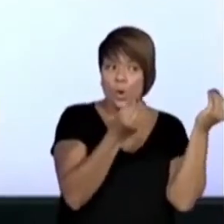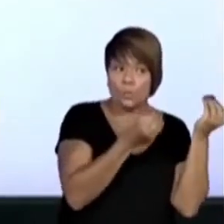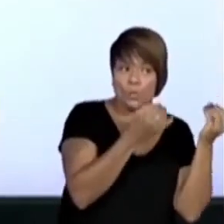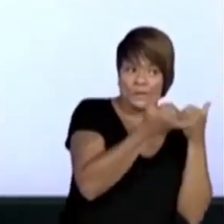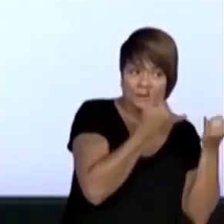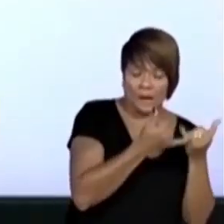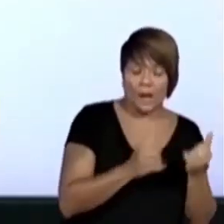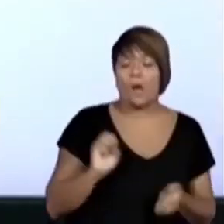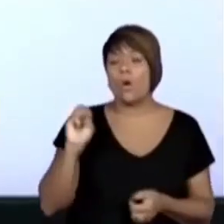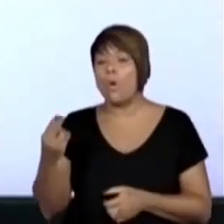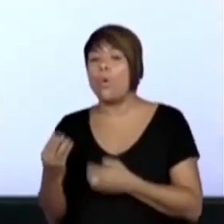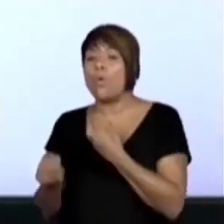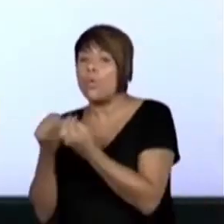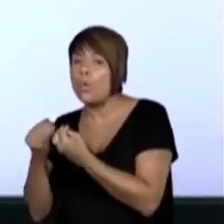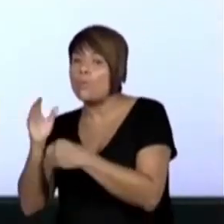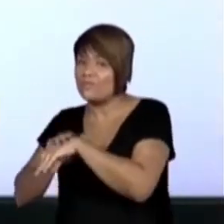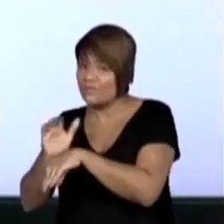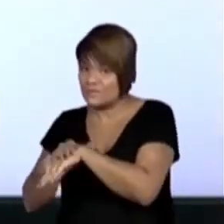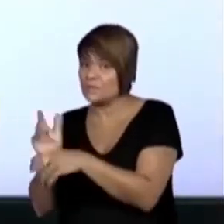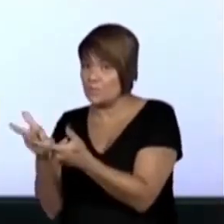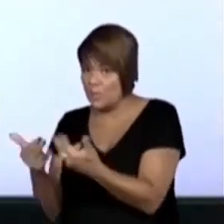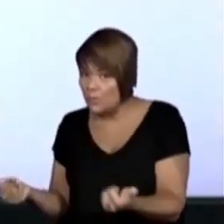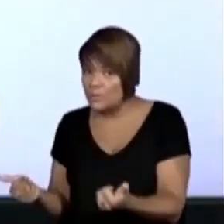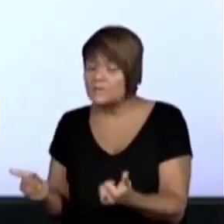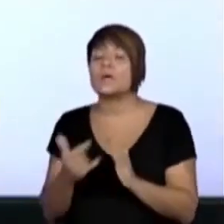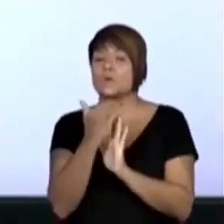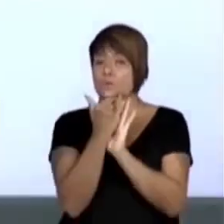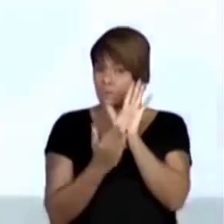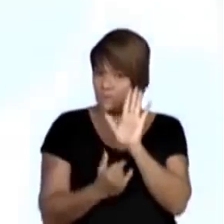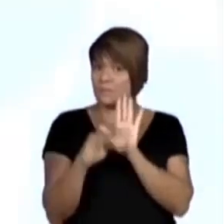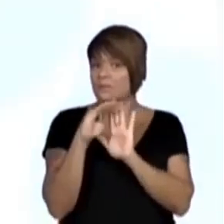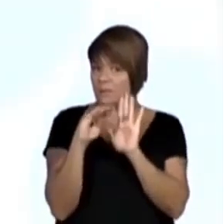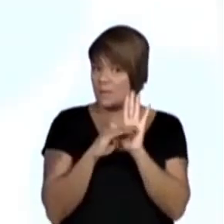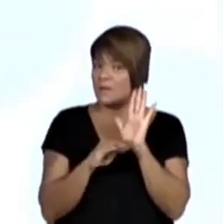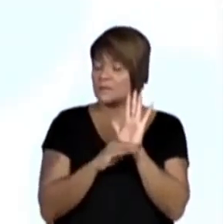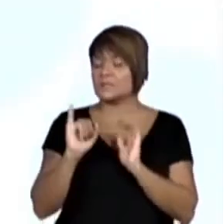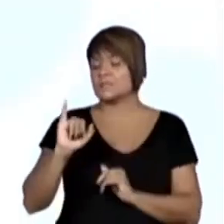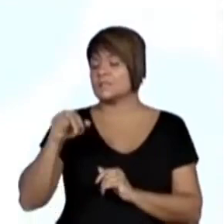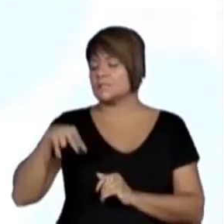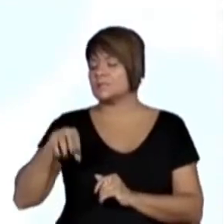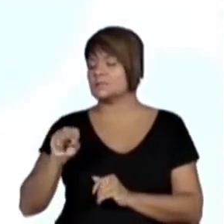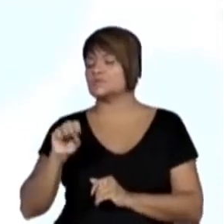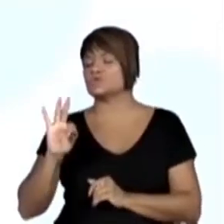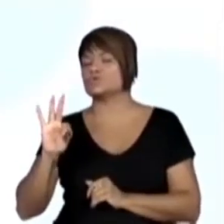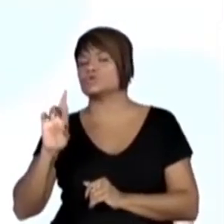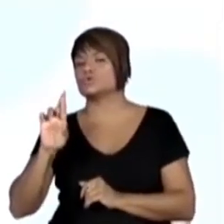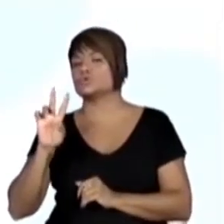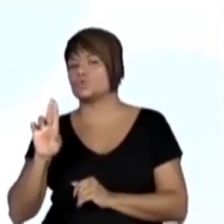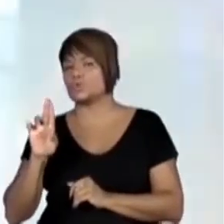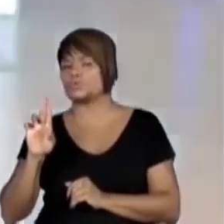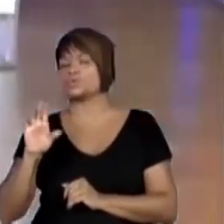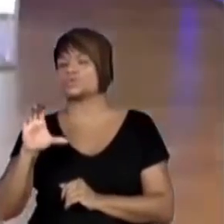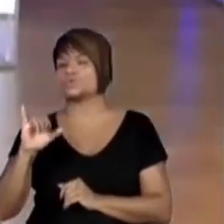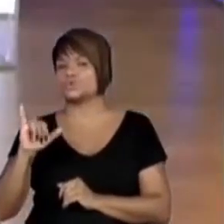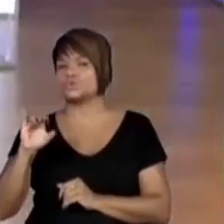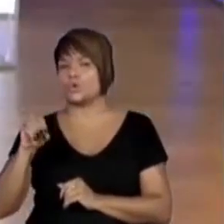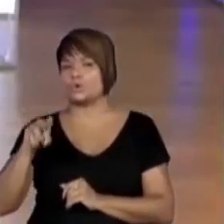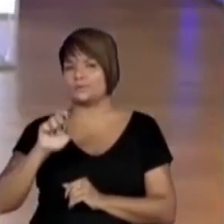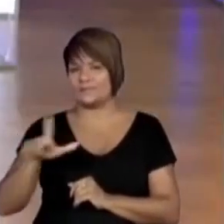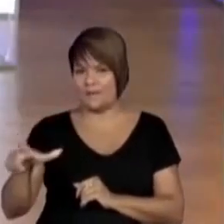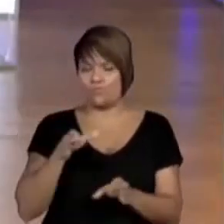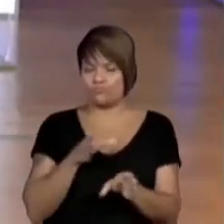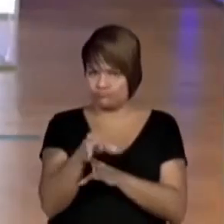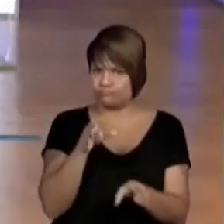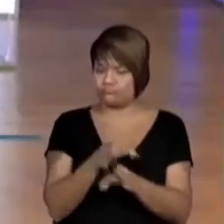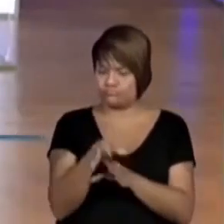como confeccionar alguma coisa, é um texto que se chama texto instrucional. Olha só que simples. E ele tem